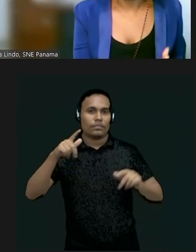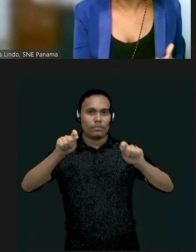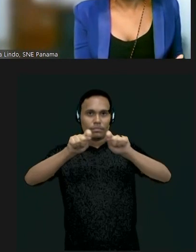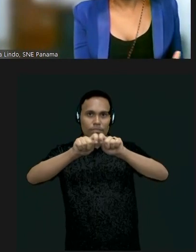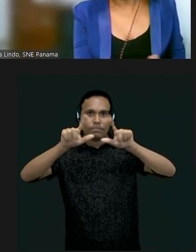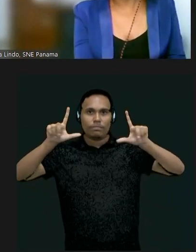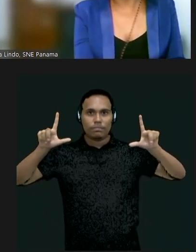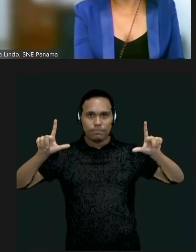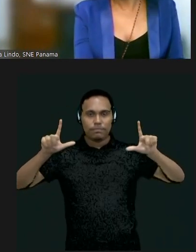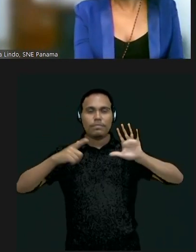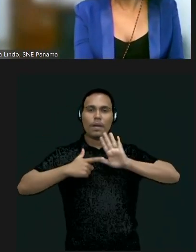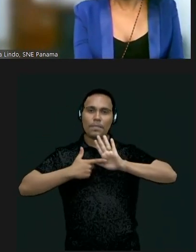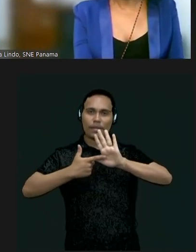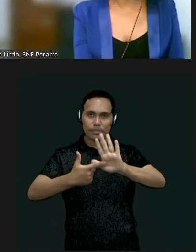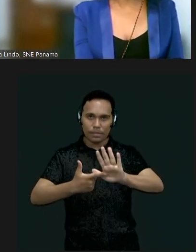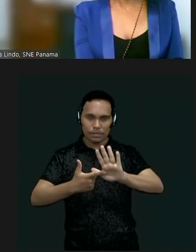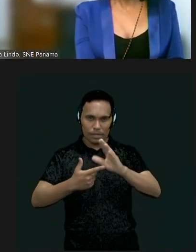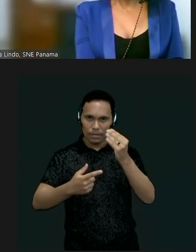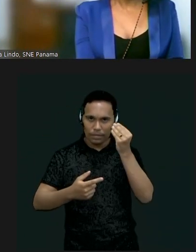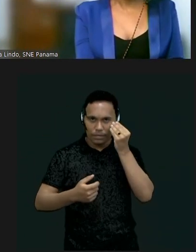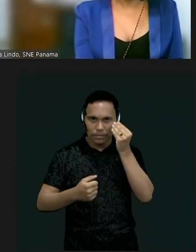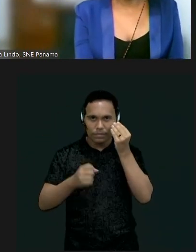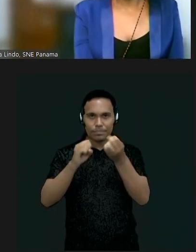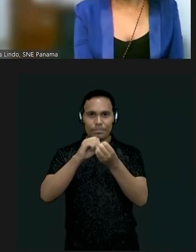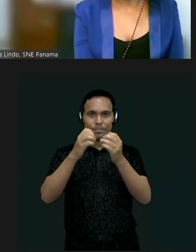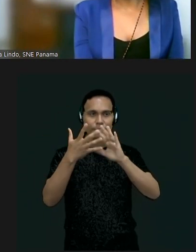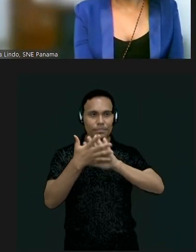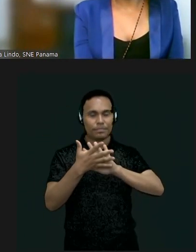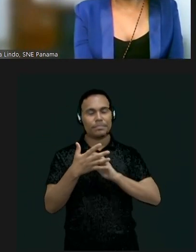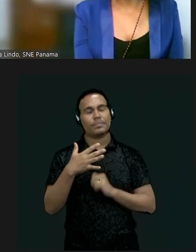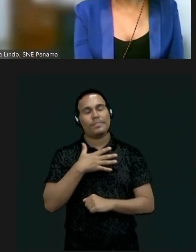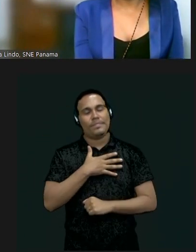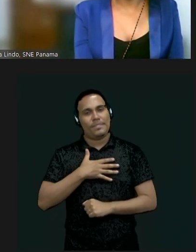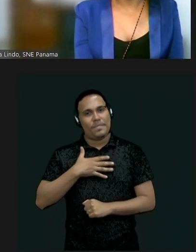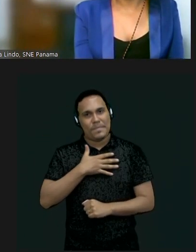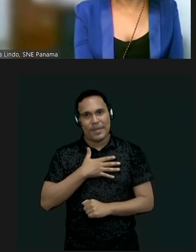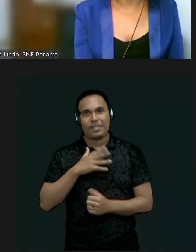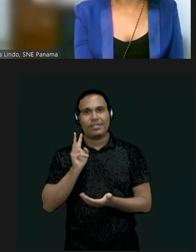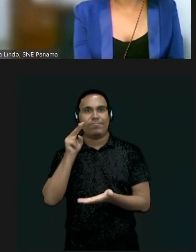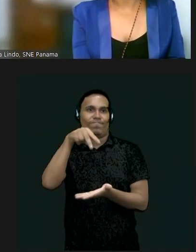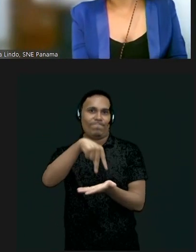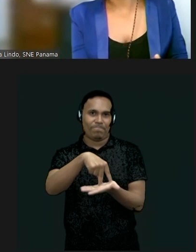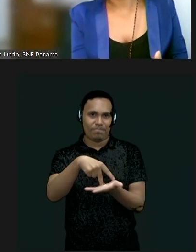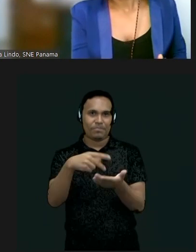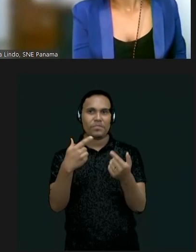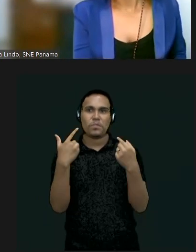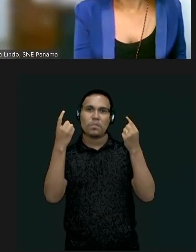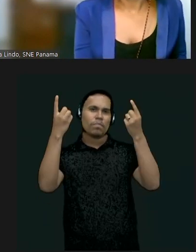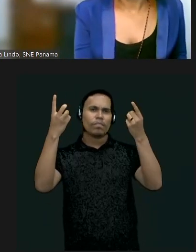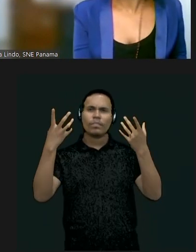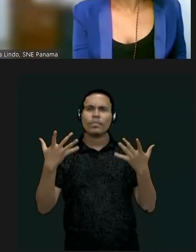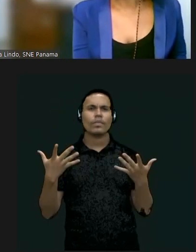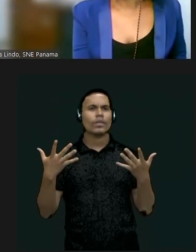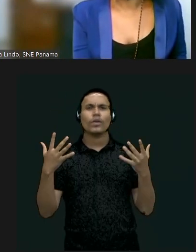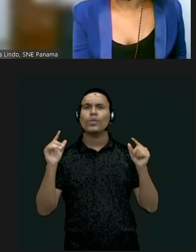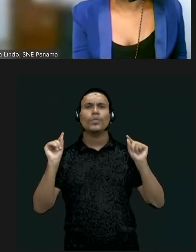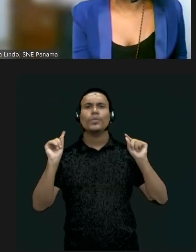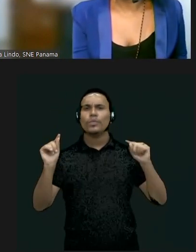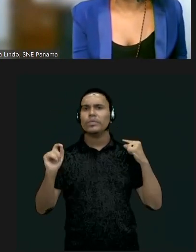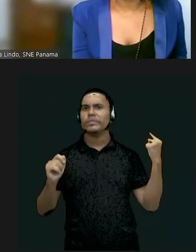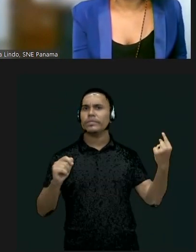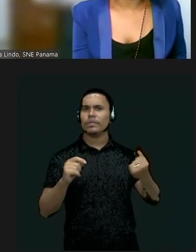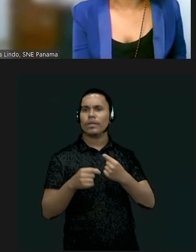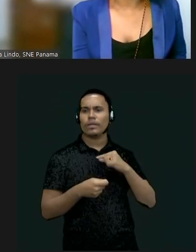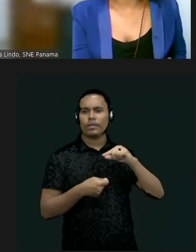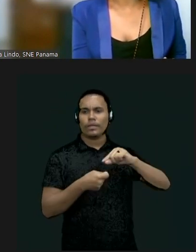Eu vou tentar colocar em tela cheia, né, em apresentação. É um enorme prazer poder contar um pouquinho para vocês